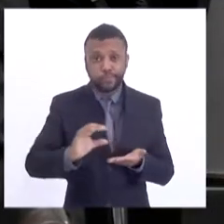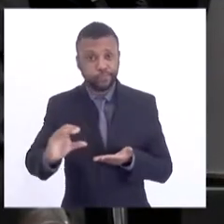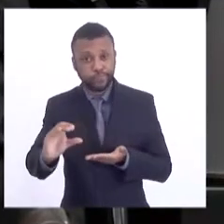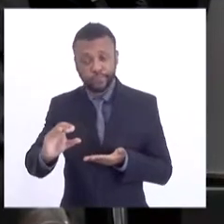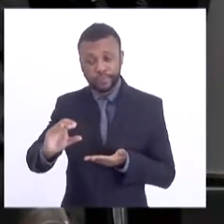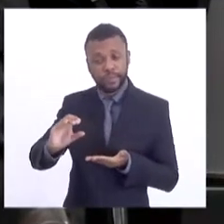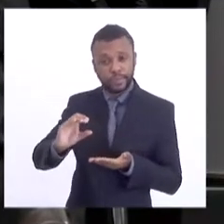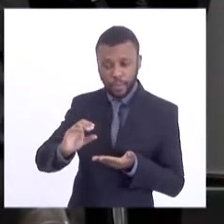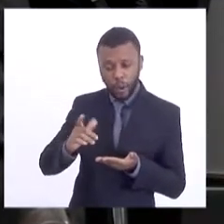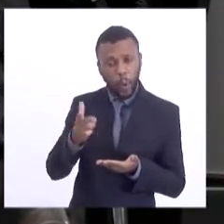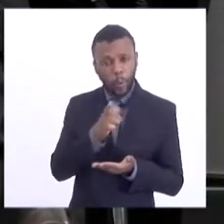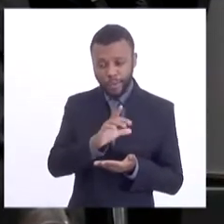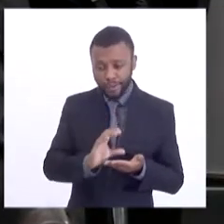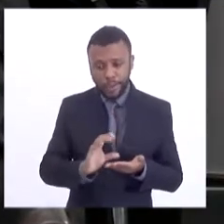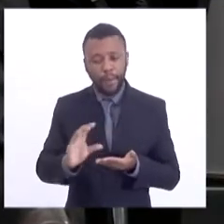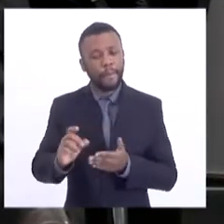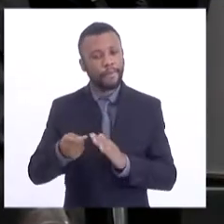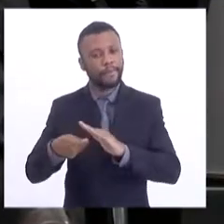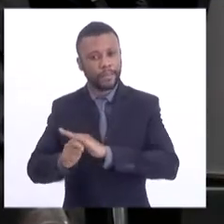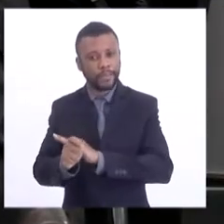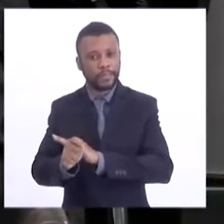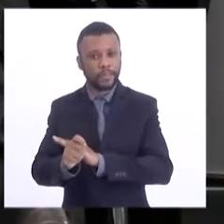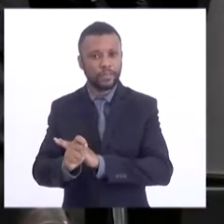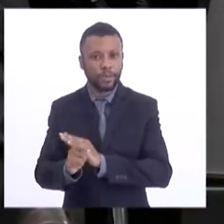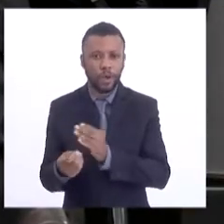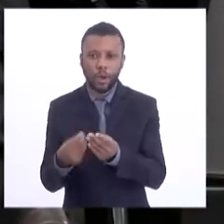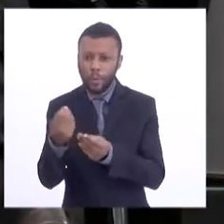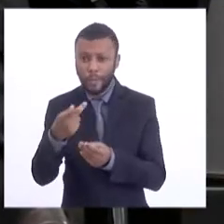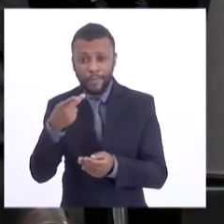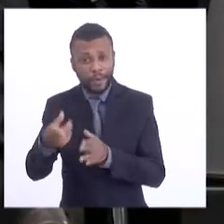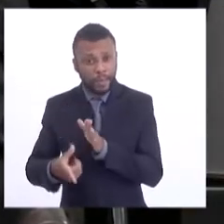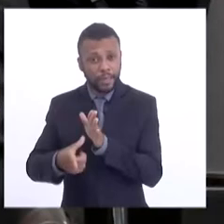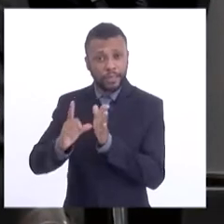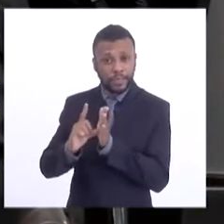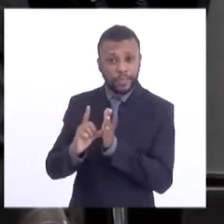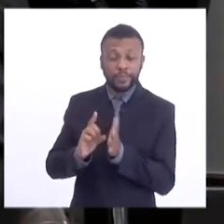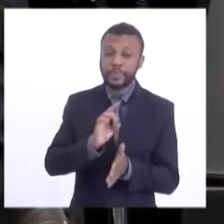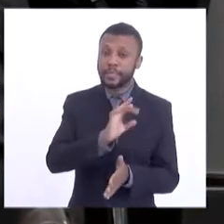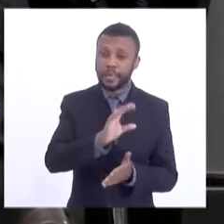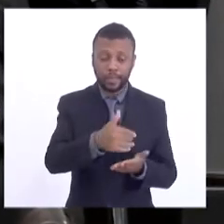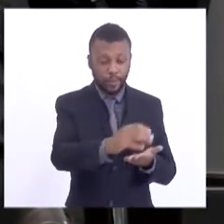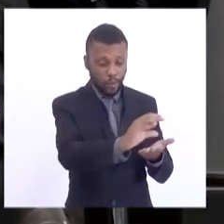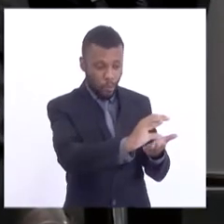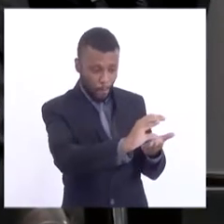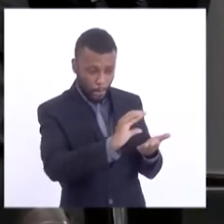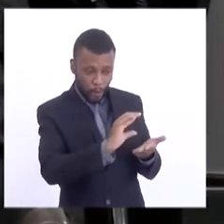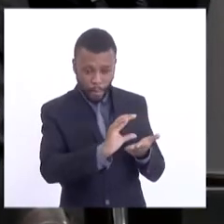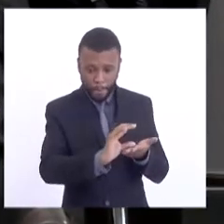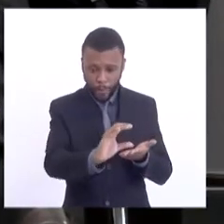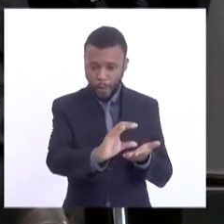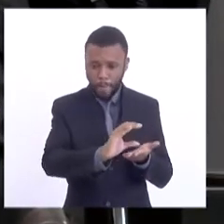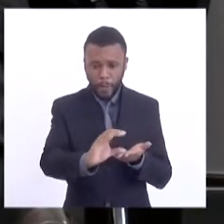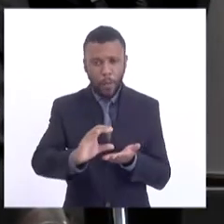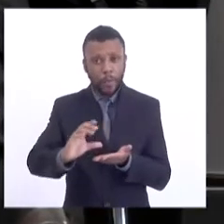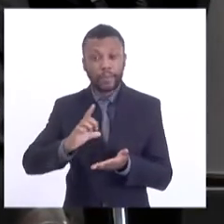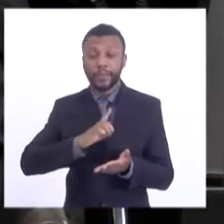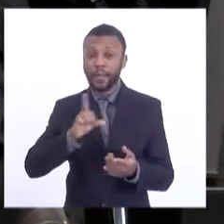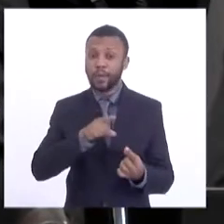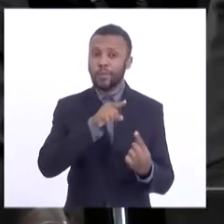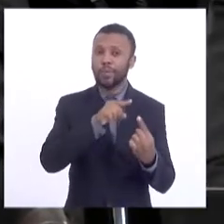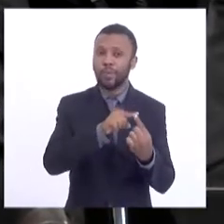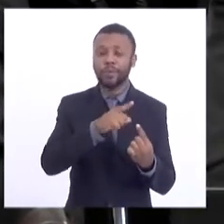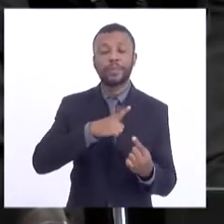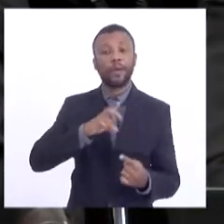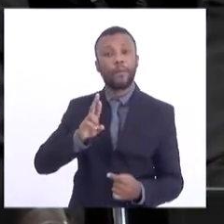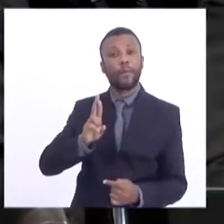sendo estendido agora como eu disse anteriormente cada recurso tem um ordenador e cada